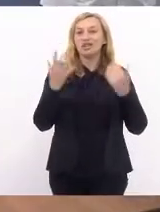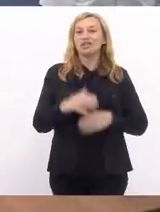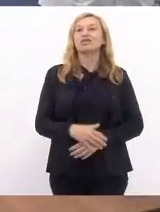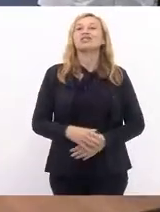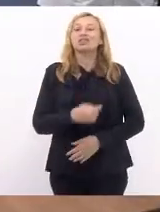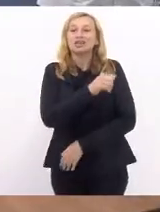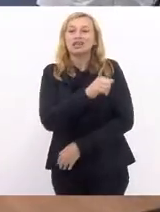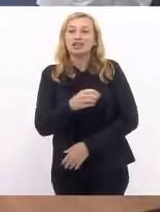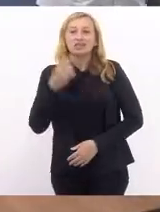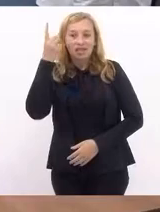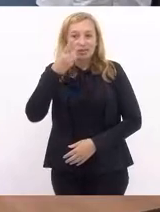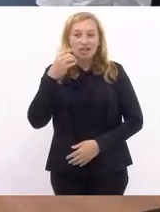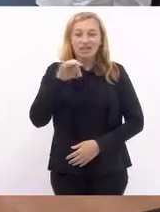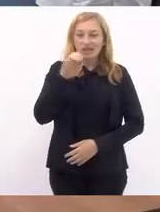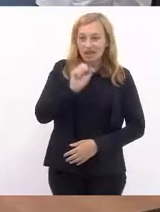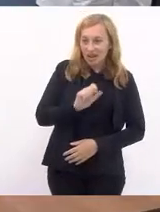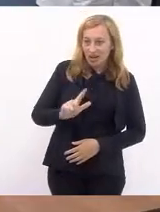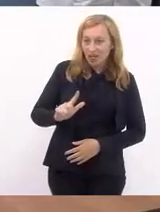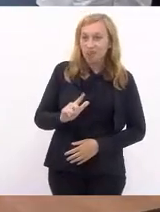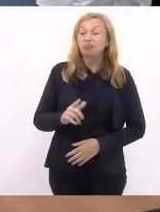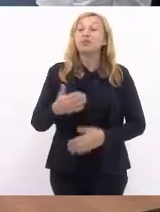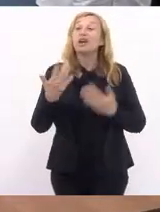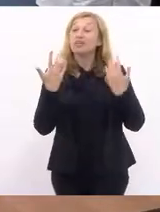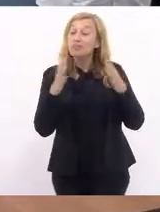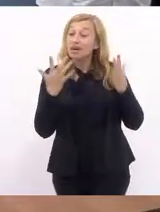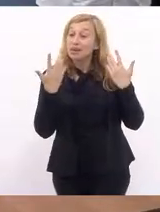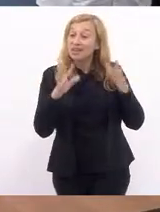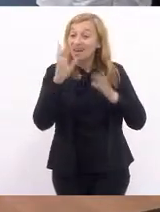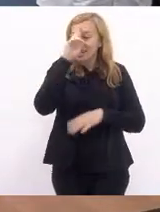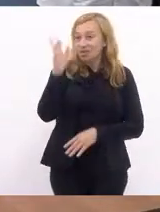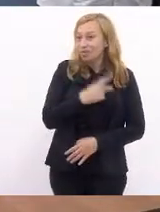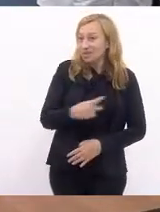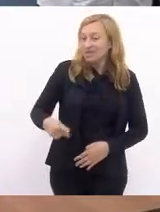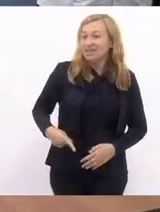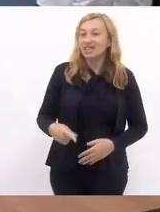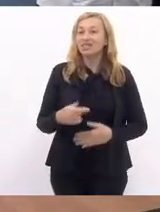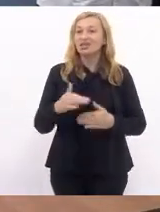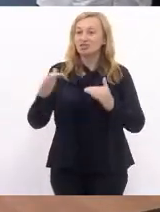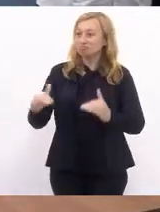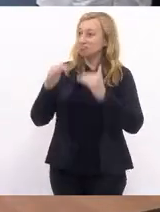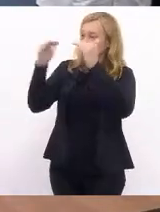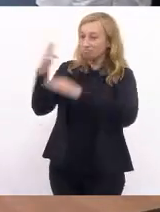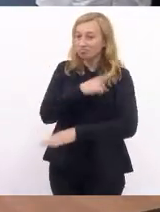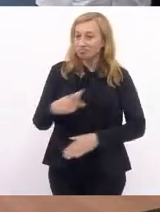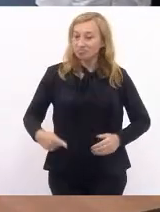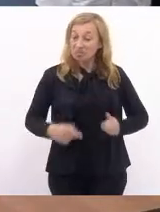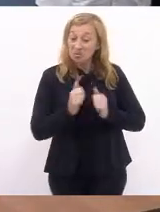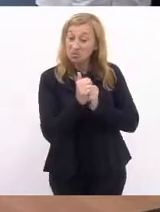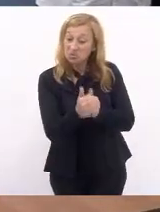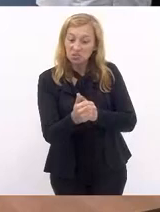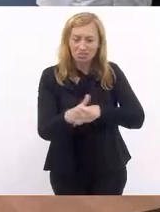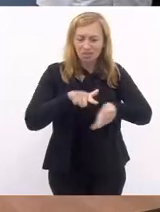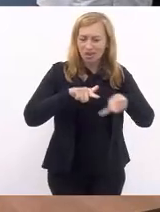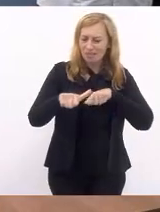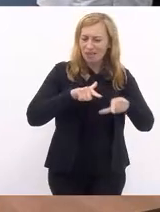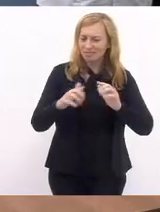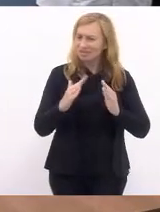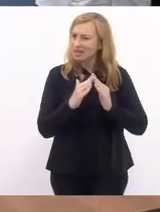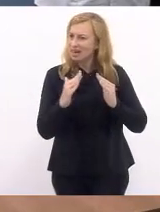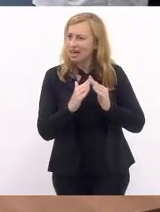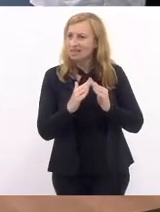significado Adriana senhor presidente Eu quero primeiro parabenizar a vossa excelência' por conduzir os trabalhos desta casa